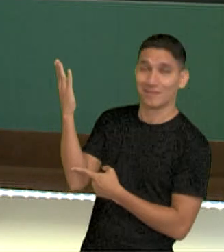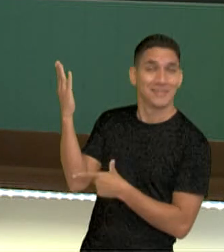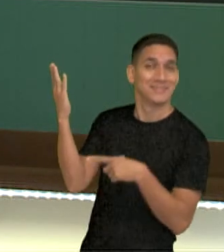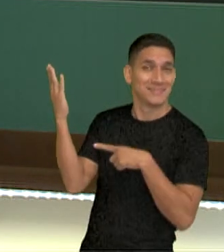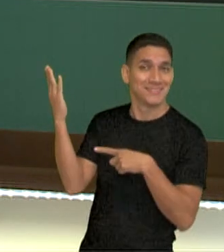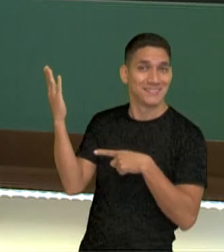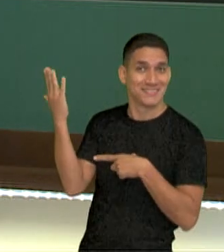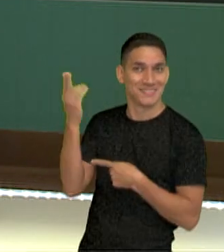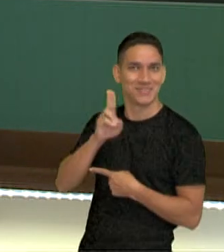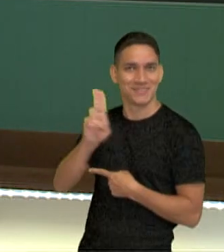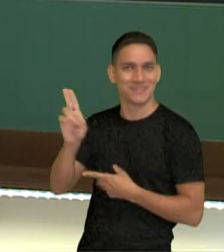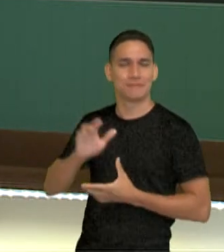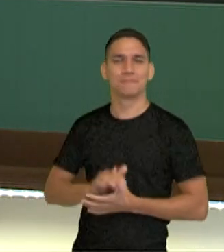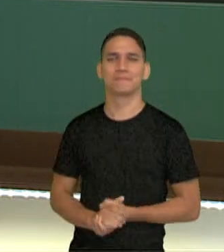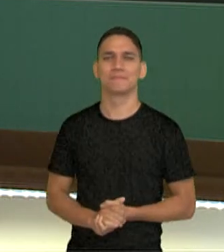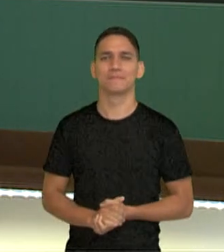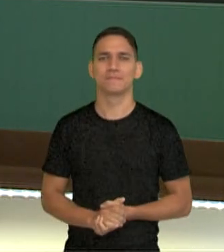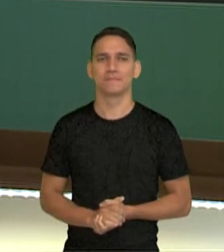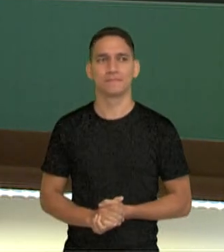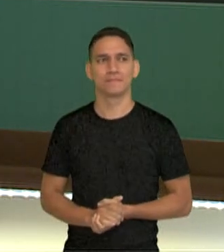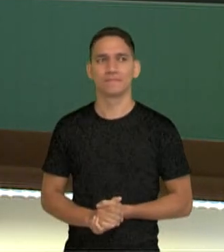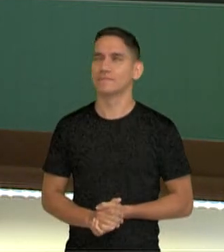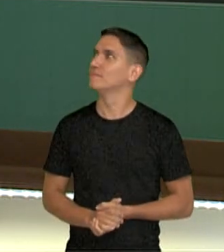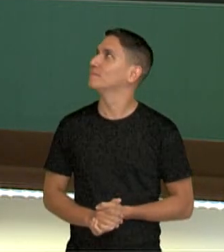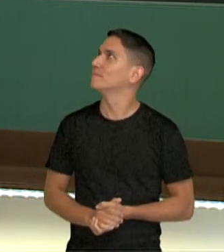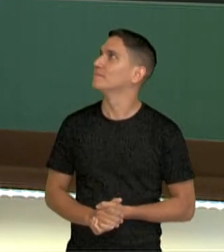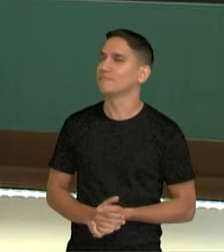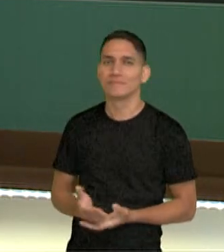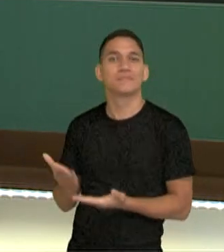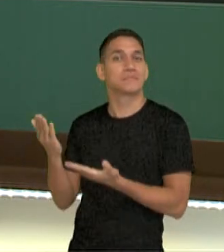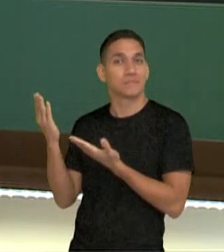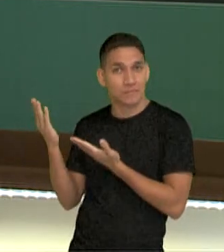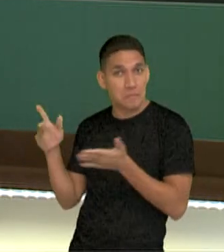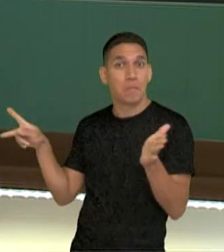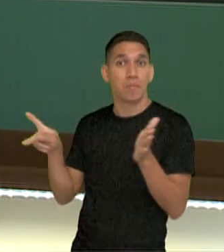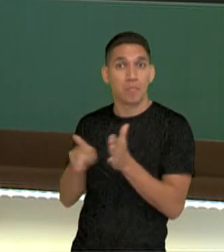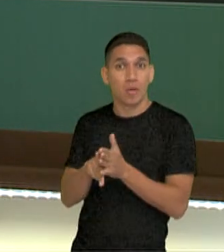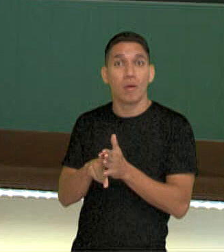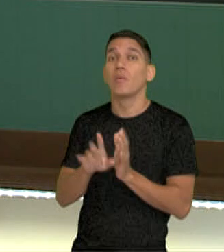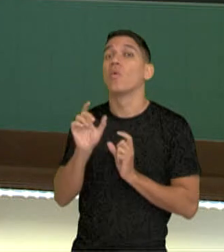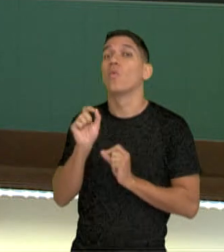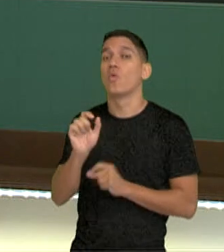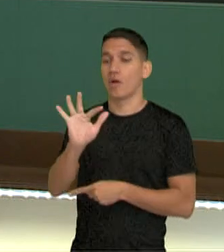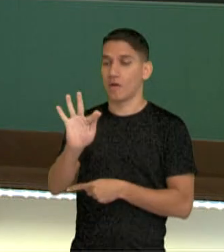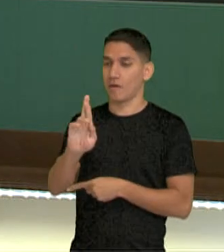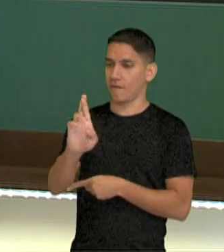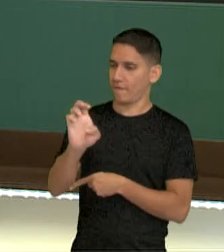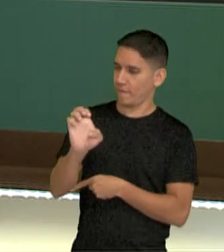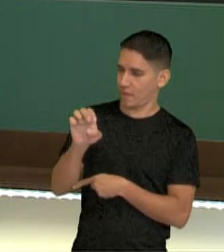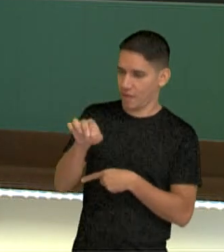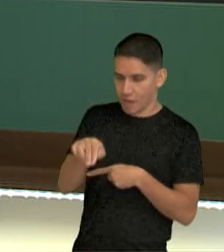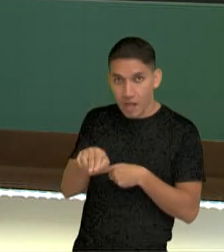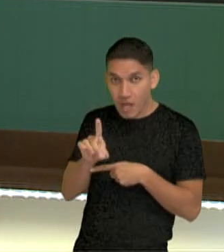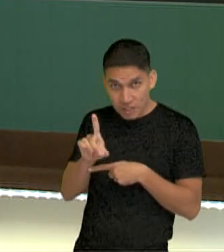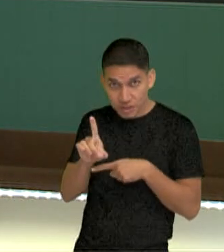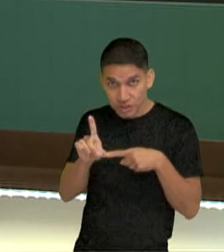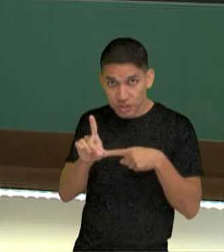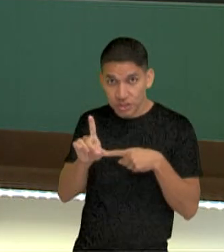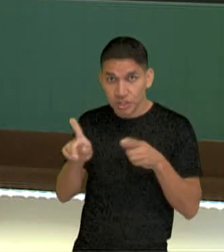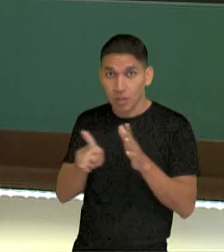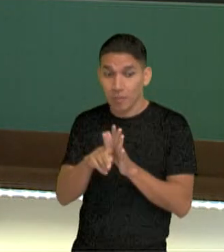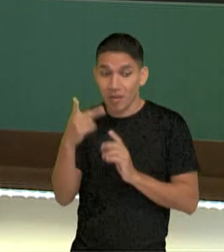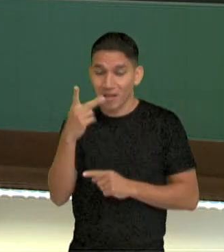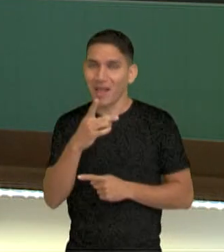aqui, né? He is Fred's pet. Ele é o pet, o animal